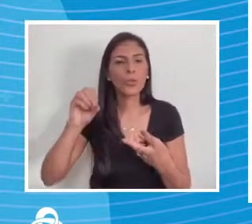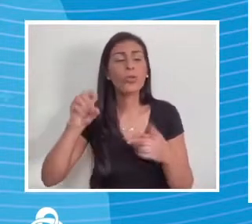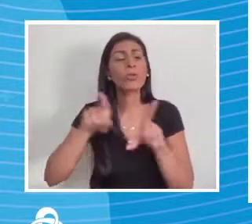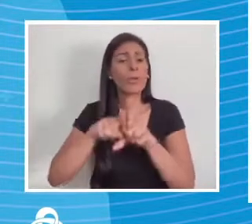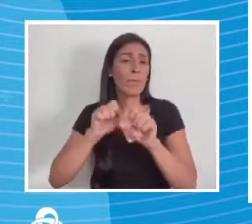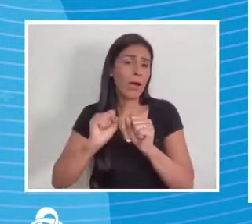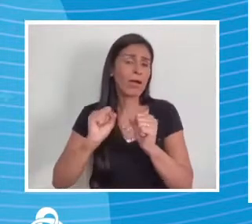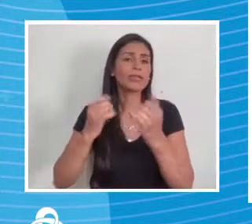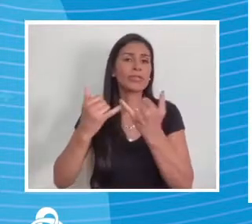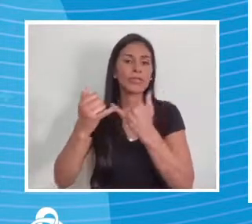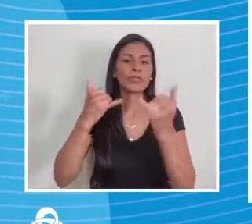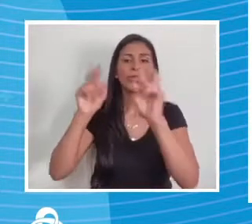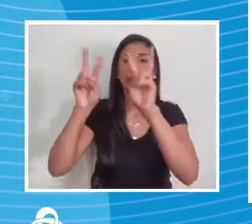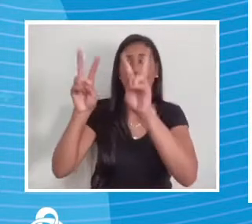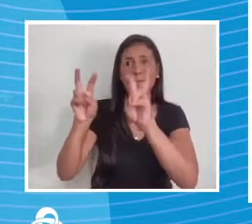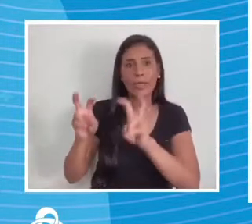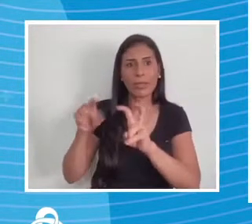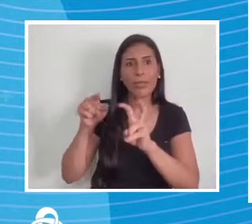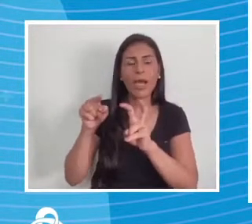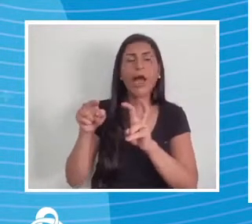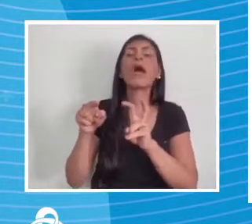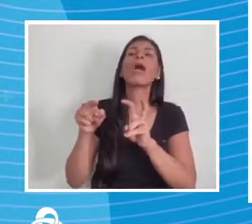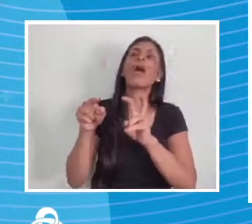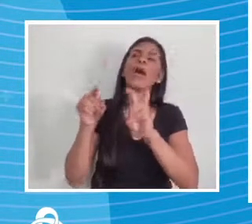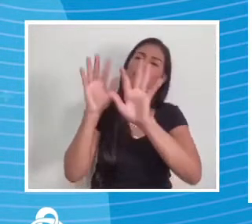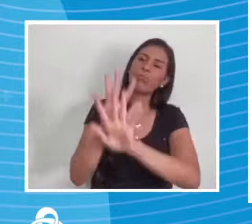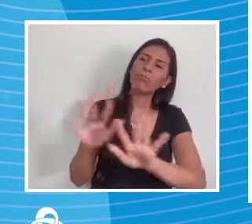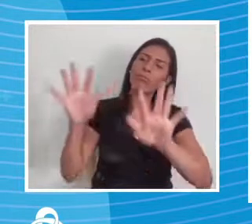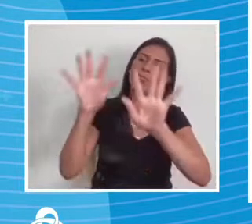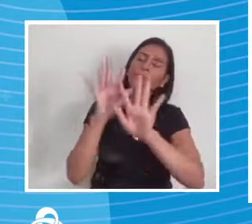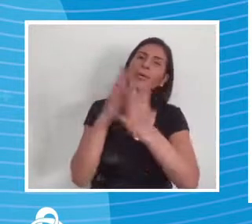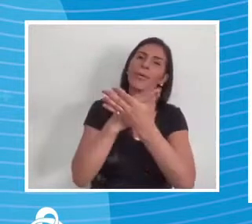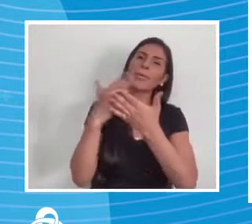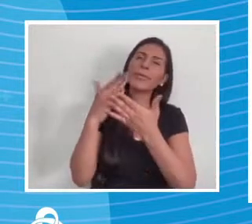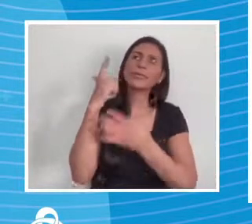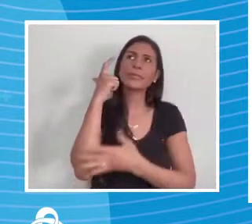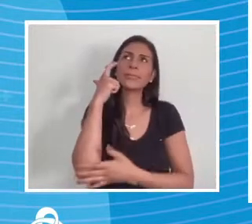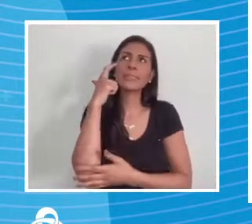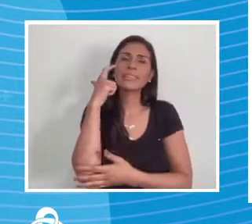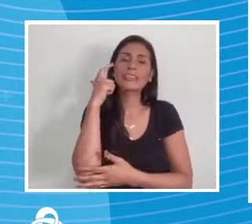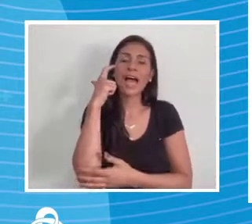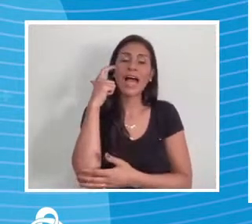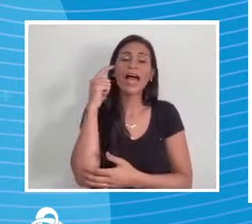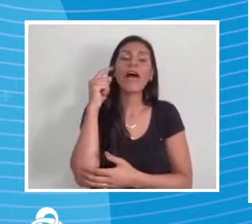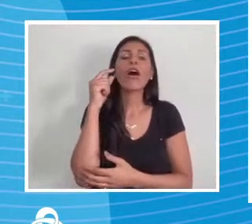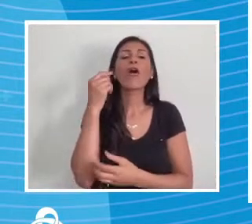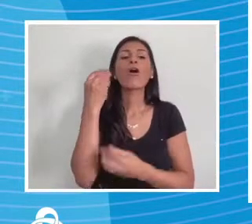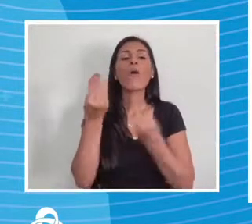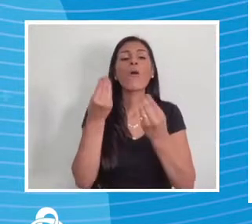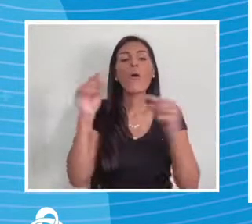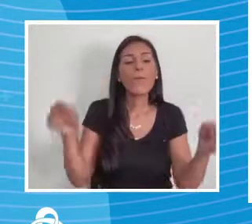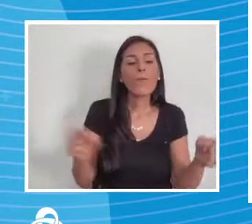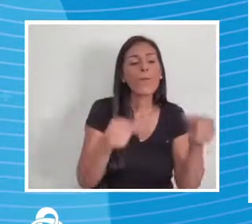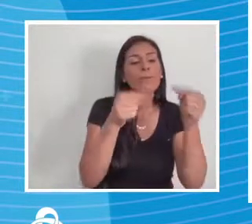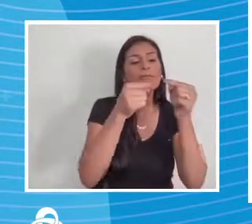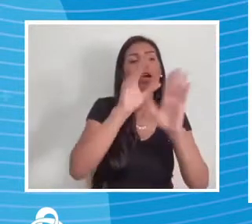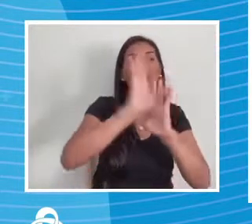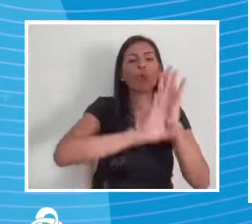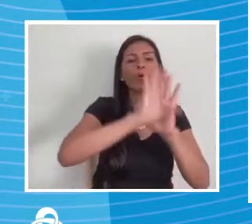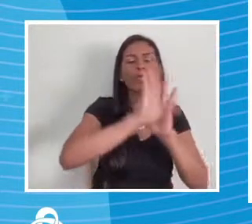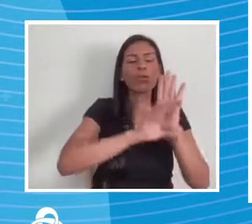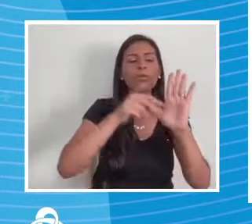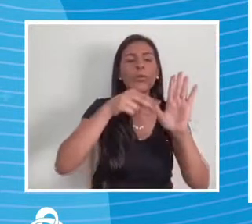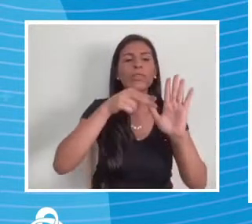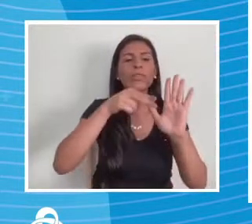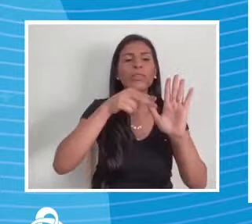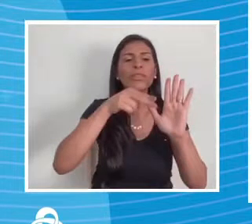ali em em níveis, digamos, do currículo associados a essa avaliação, né? E, de